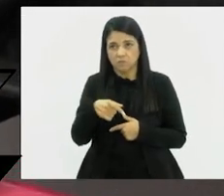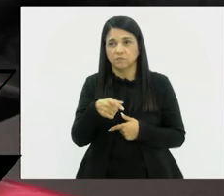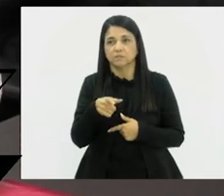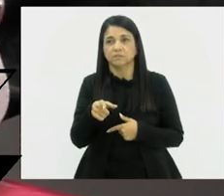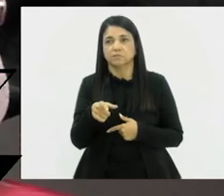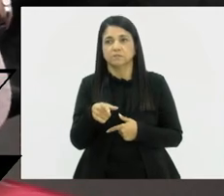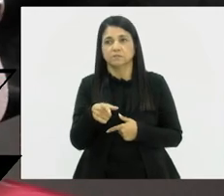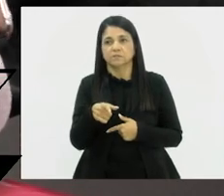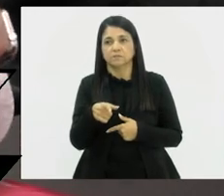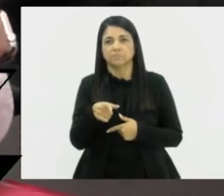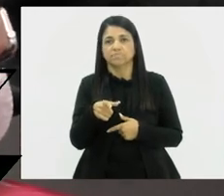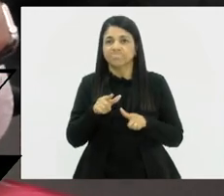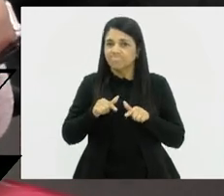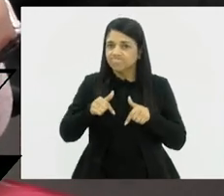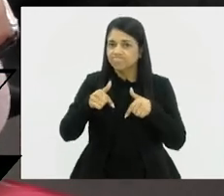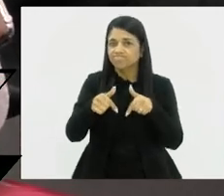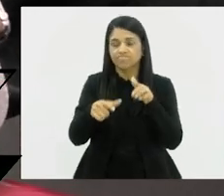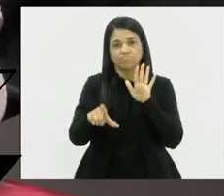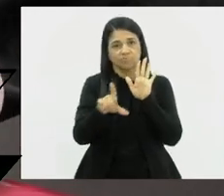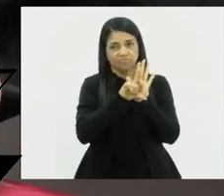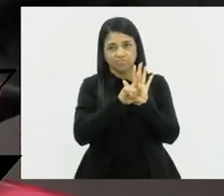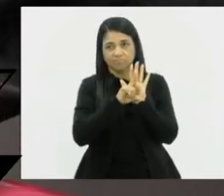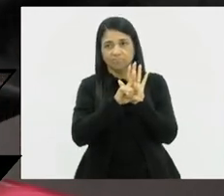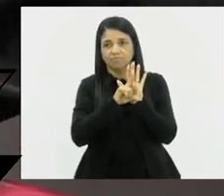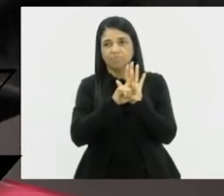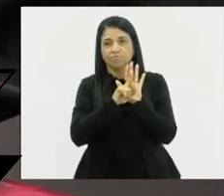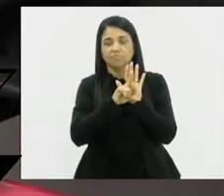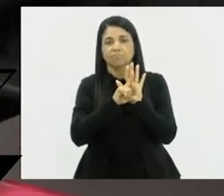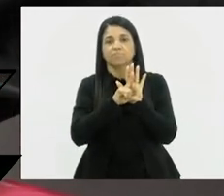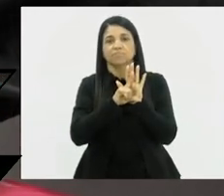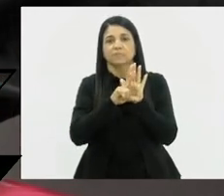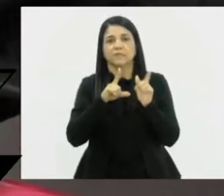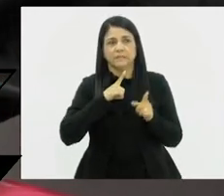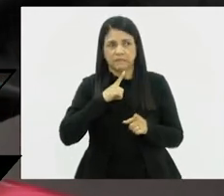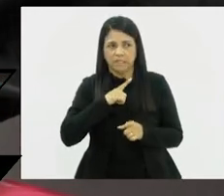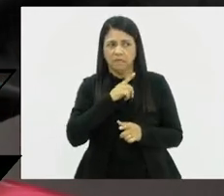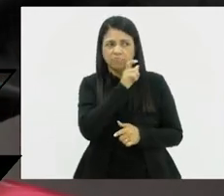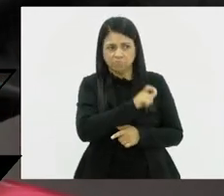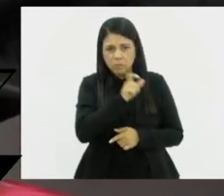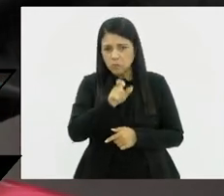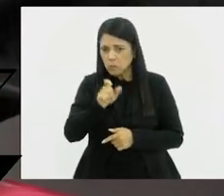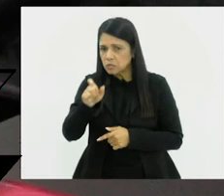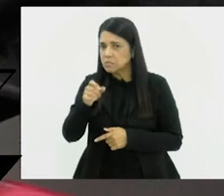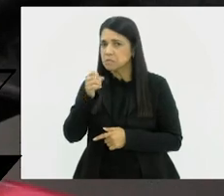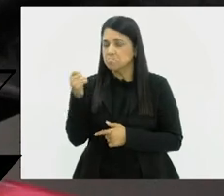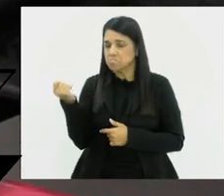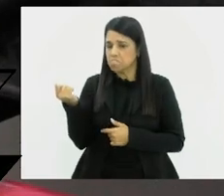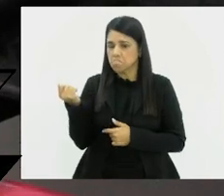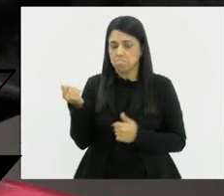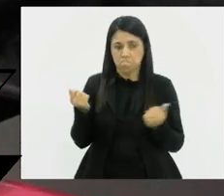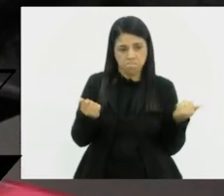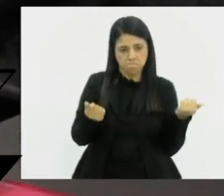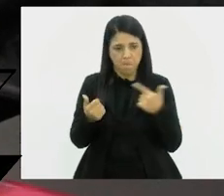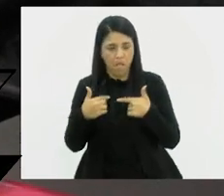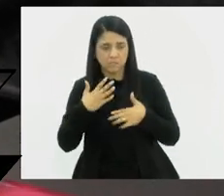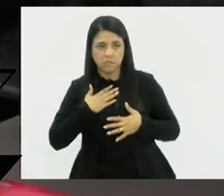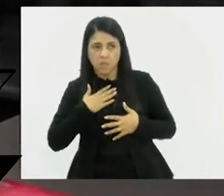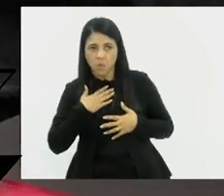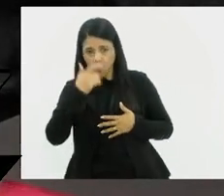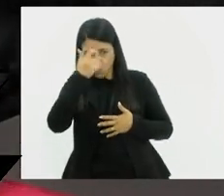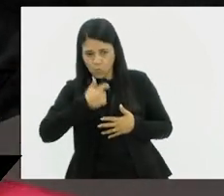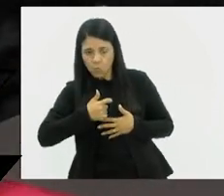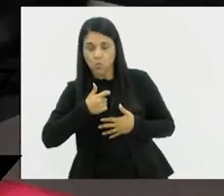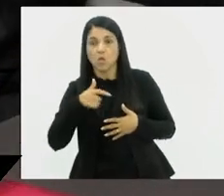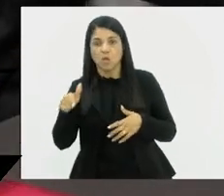Sobre a aplicabilidade efetiva da lei, eu acho que tem um monte de fera aqui que pode falar melhor que eu, mas eu concordo com